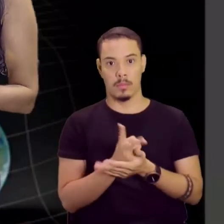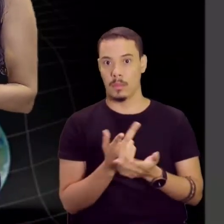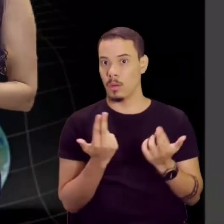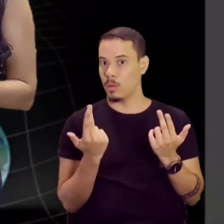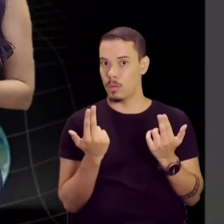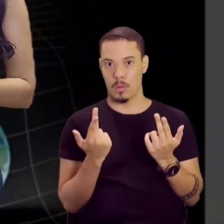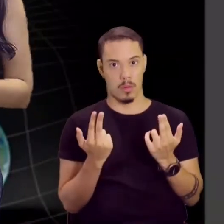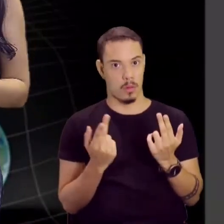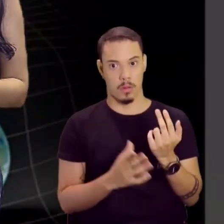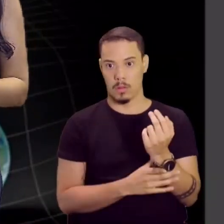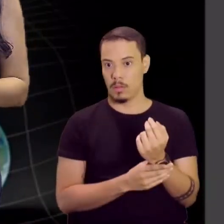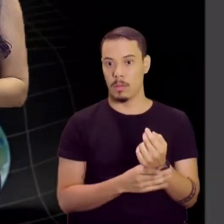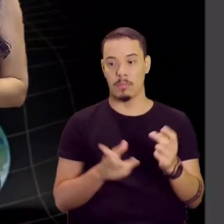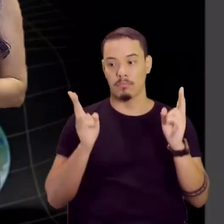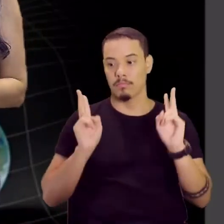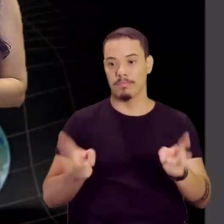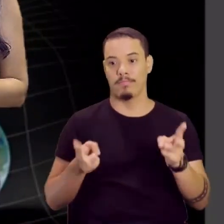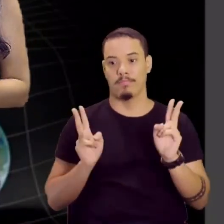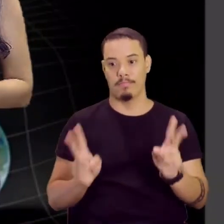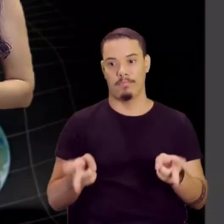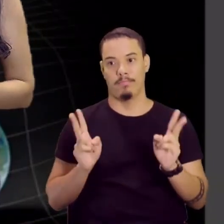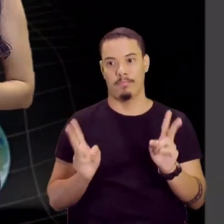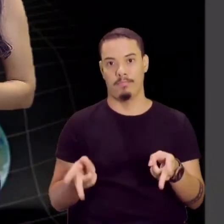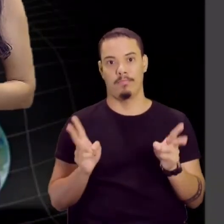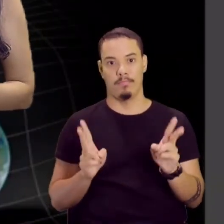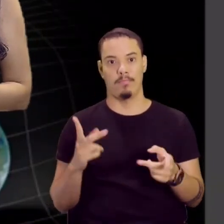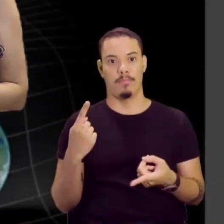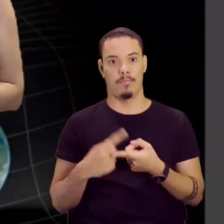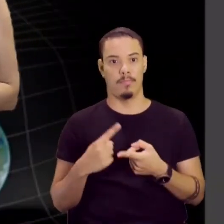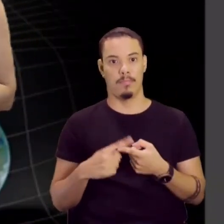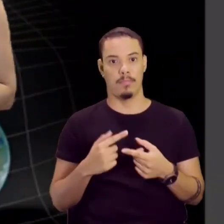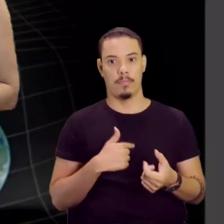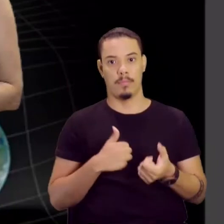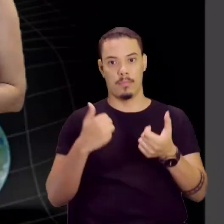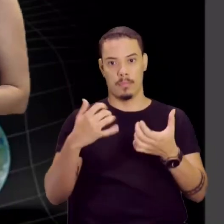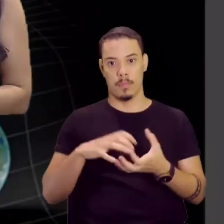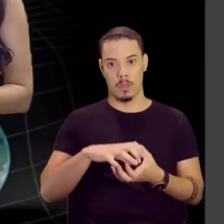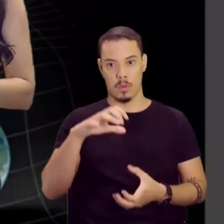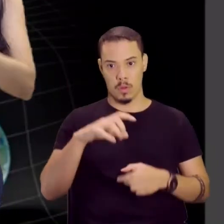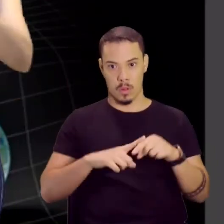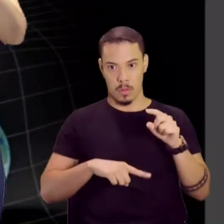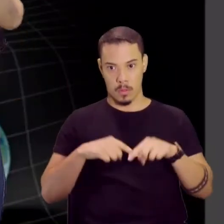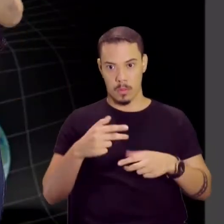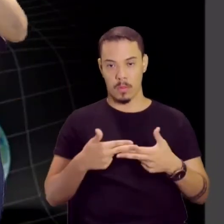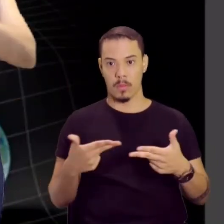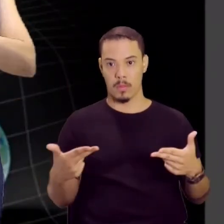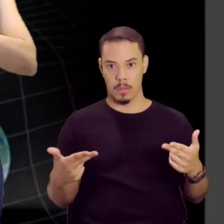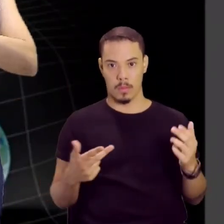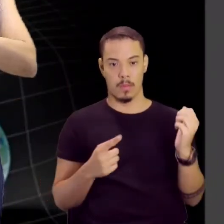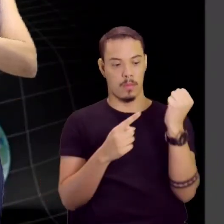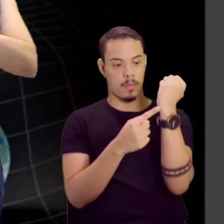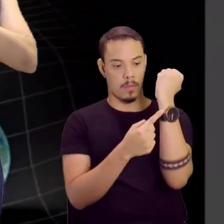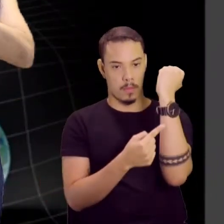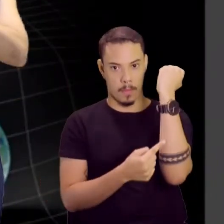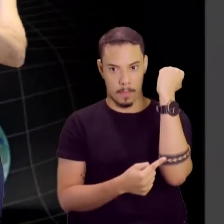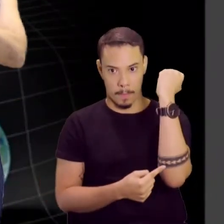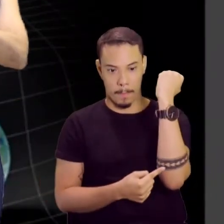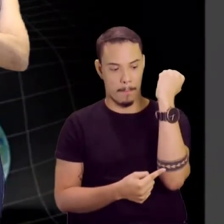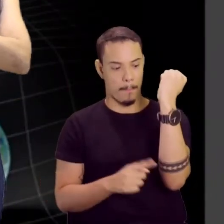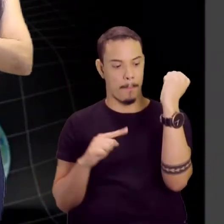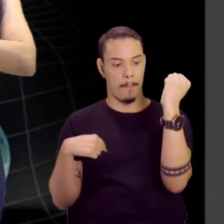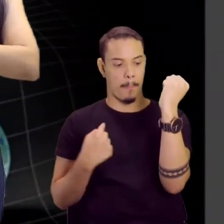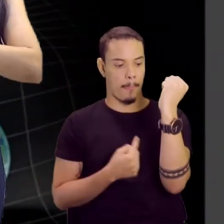né? É a mesma, e nesse caso nós falamos de vertical aqui da queda dos corpos. Exatamente. Então, aqui na vertical, a